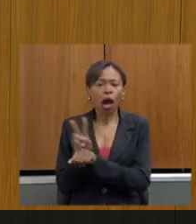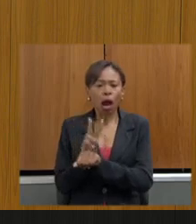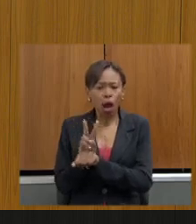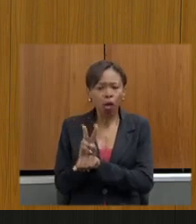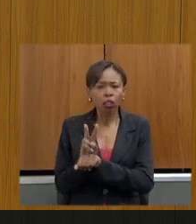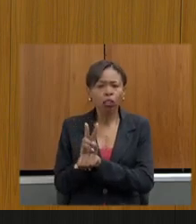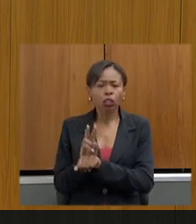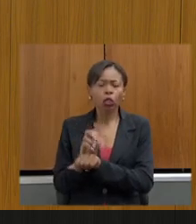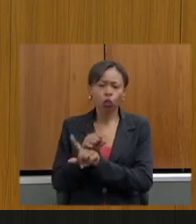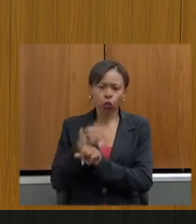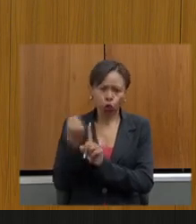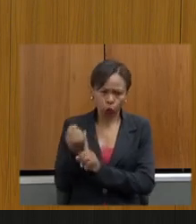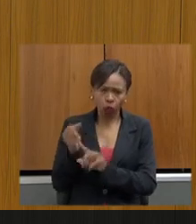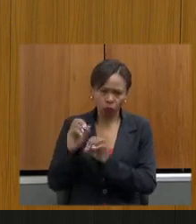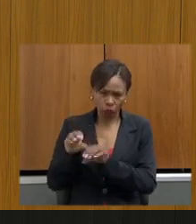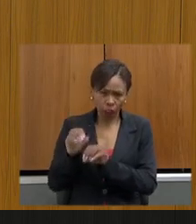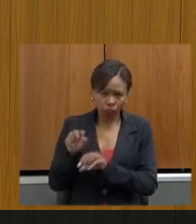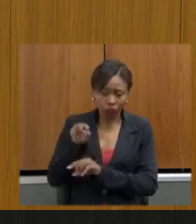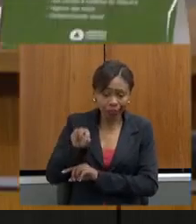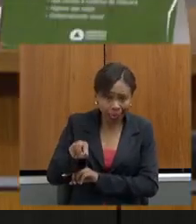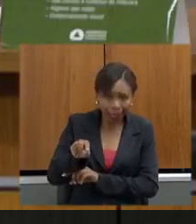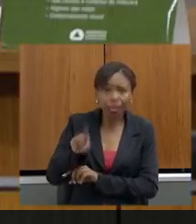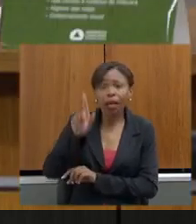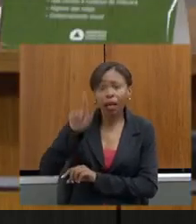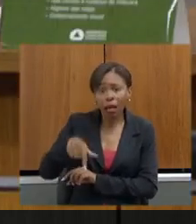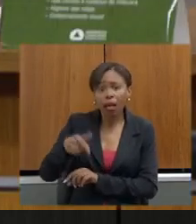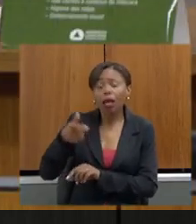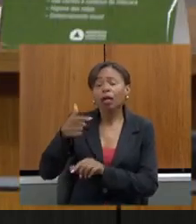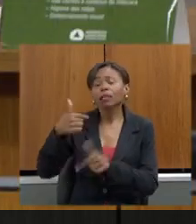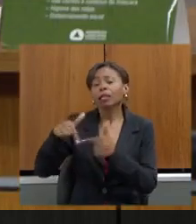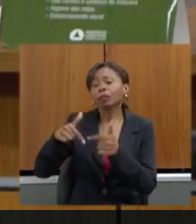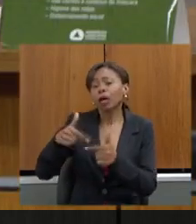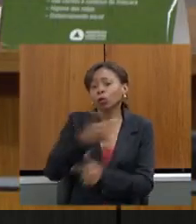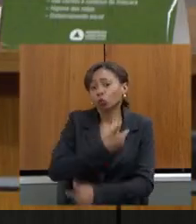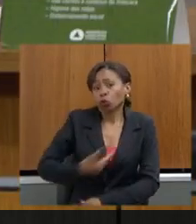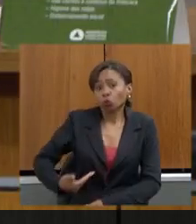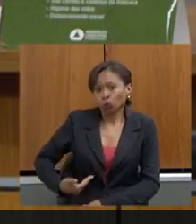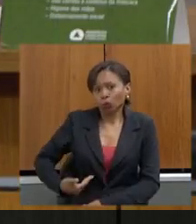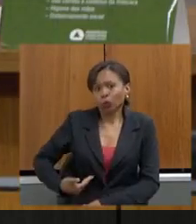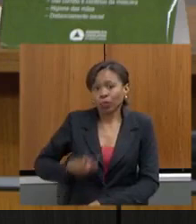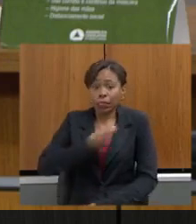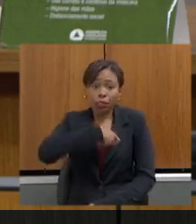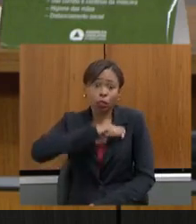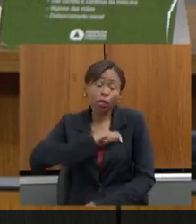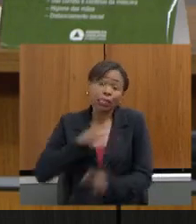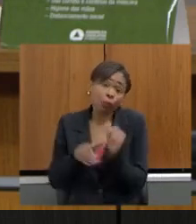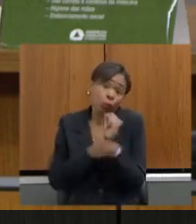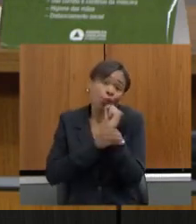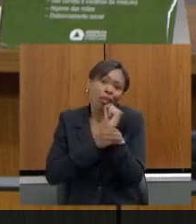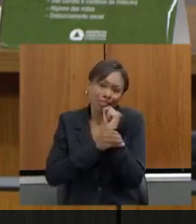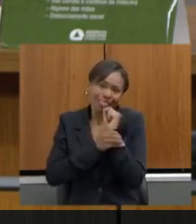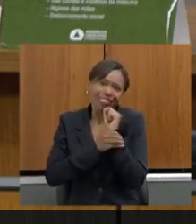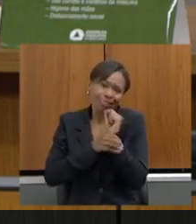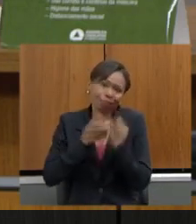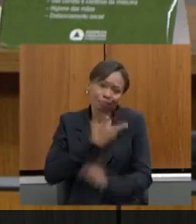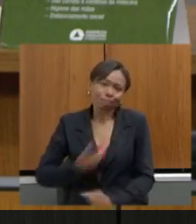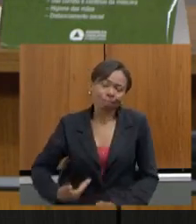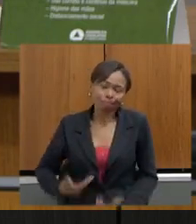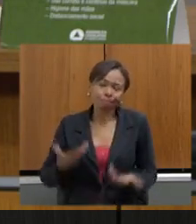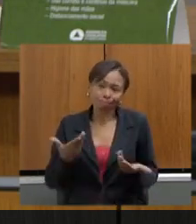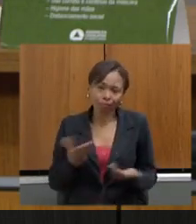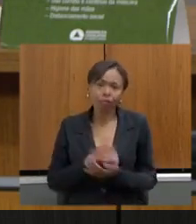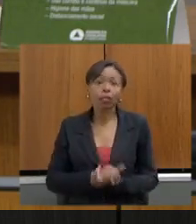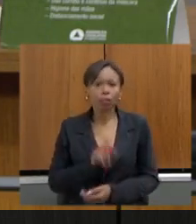a gente só sempre ativo exerce a função pouca ditado indelegável a transferir de segurança pública e nós temos as conversas de mim